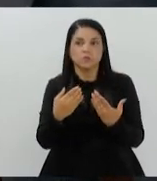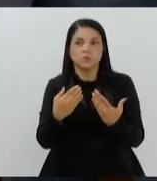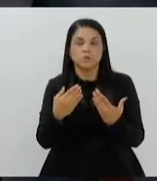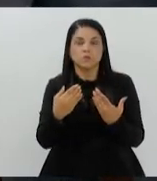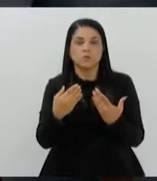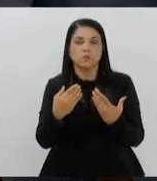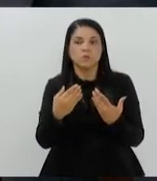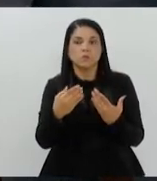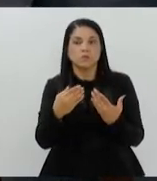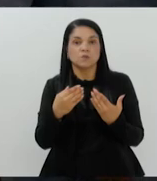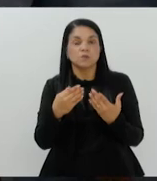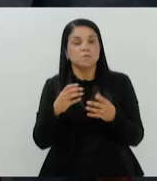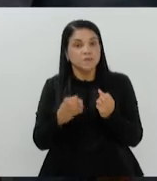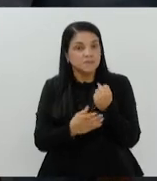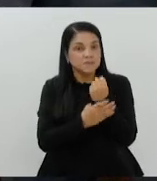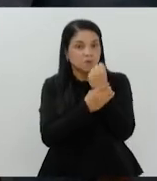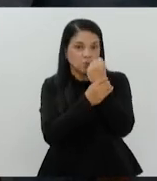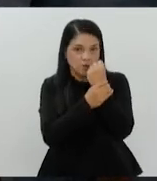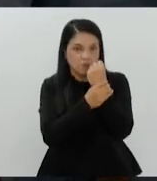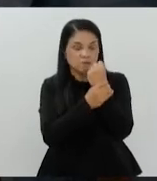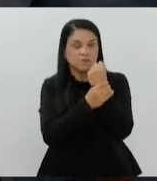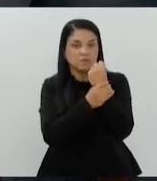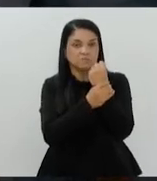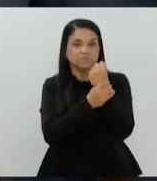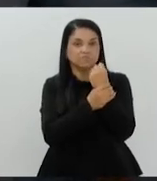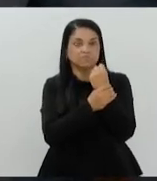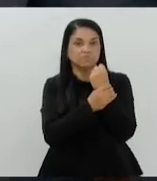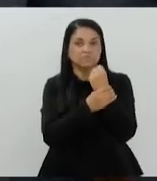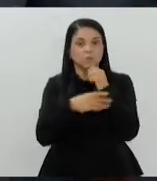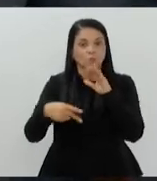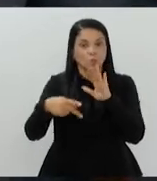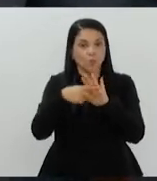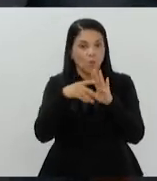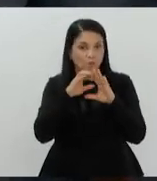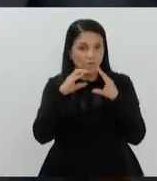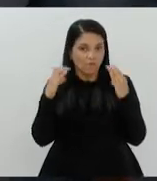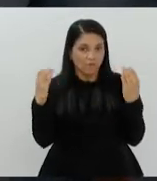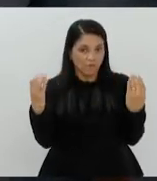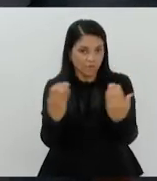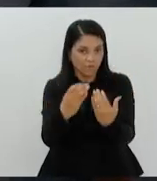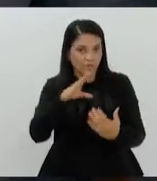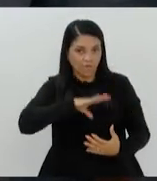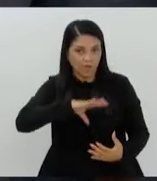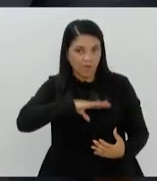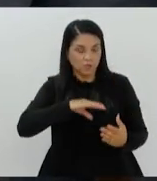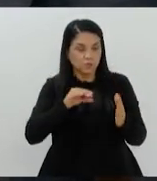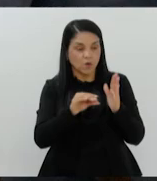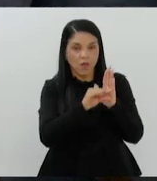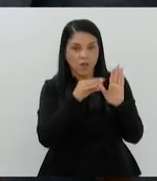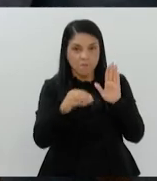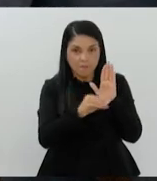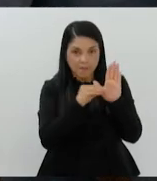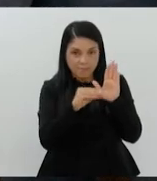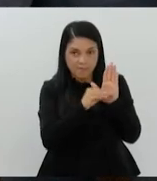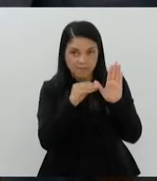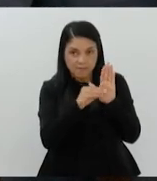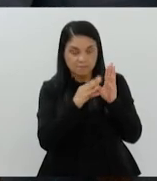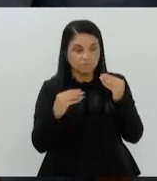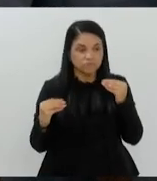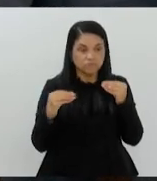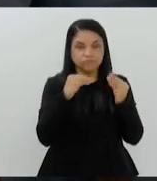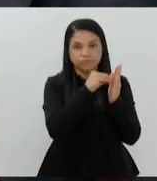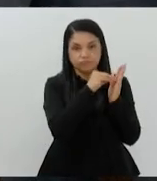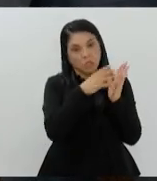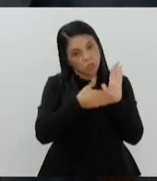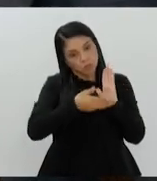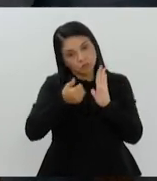Não vejo problema. Só para ter segurança do próprio Vasco. Entendeu? Não vejo problema. Eu fiz essa emenda, eu retiraria se a senhora colocar numa das comissões